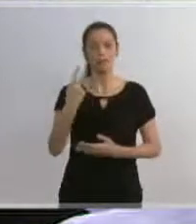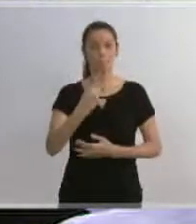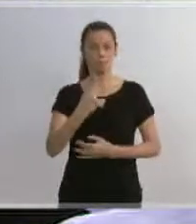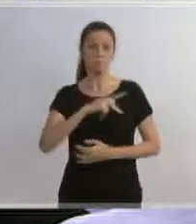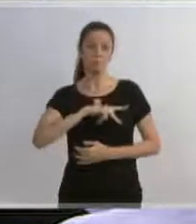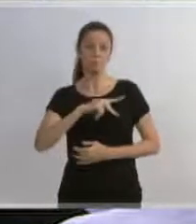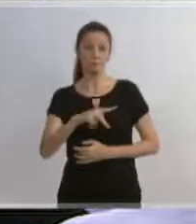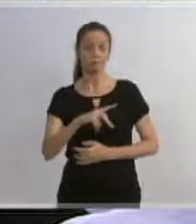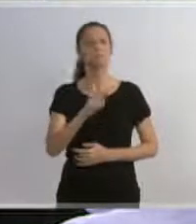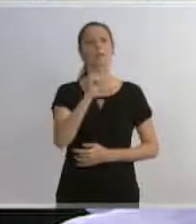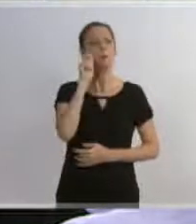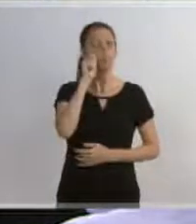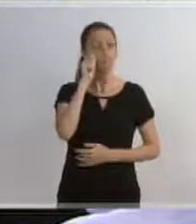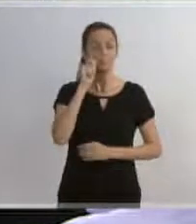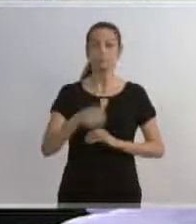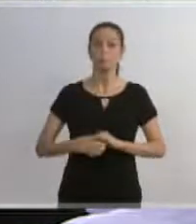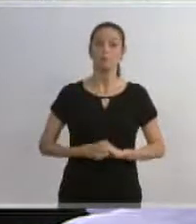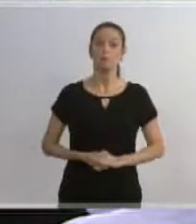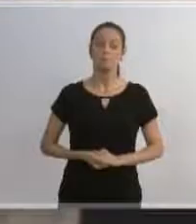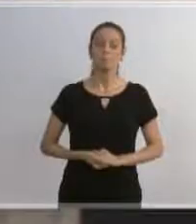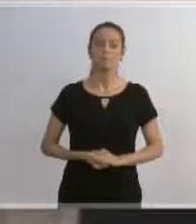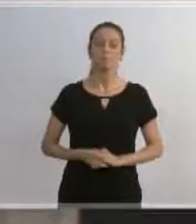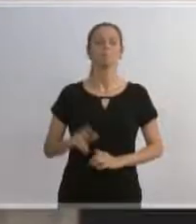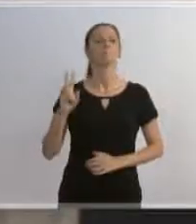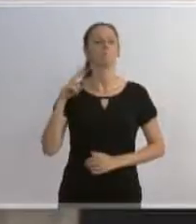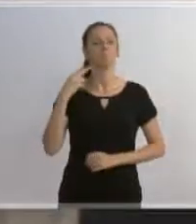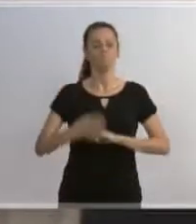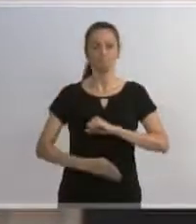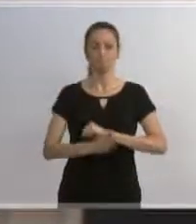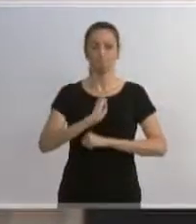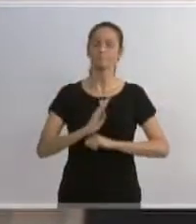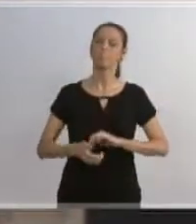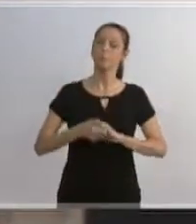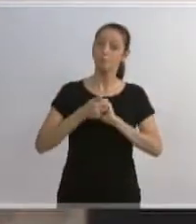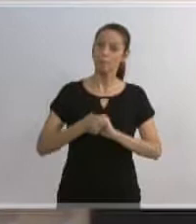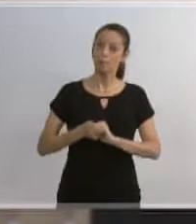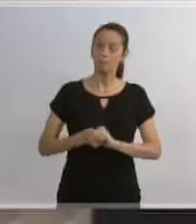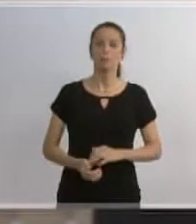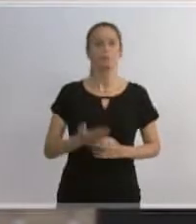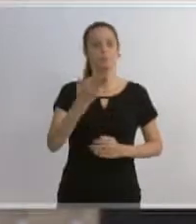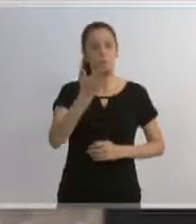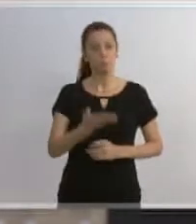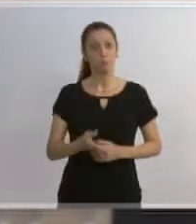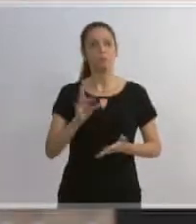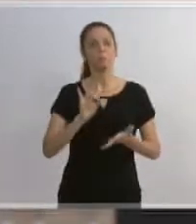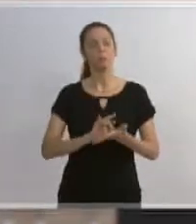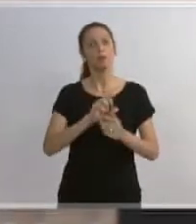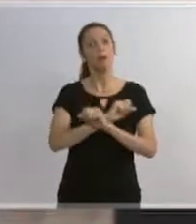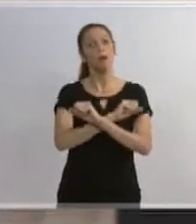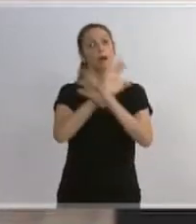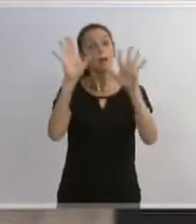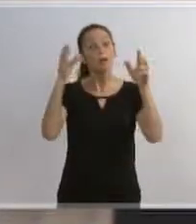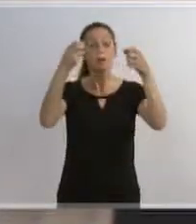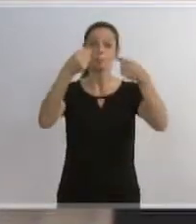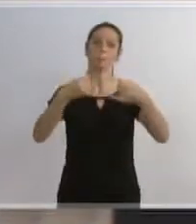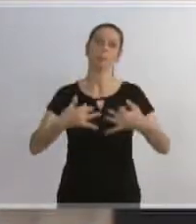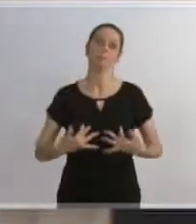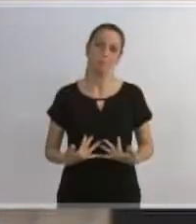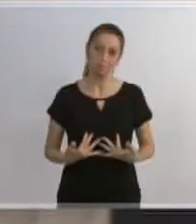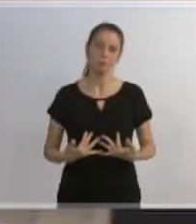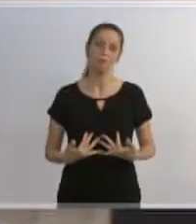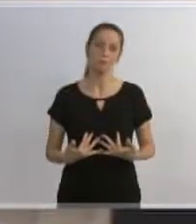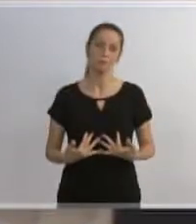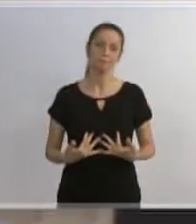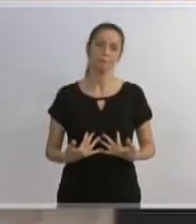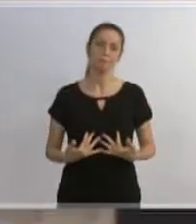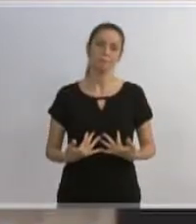e vereador Almir Vieira. Vereador Zeca, quero parabenizar Vossa Excelência pelo esclarecimento que o senhor vem